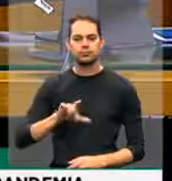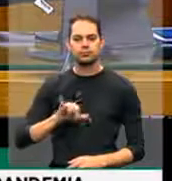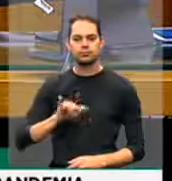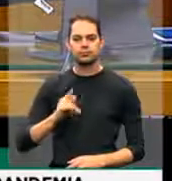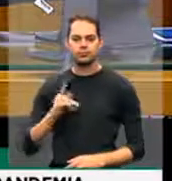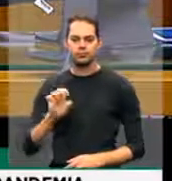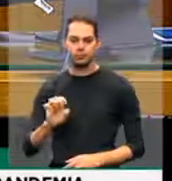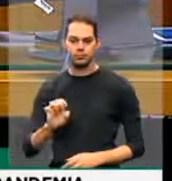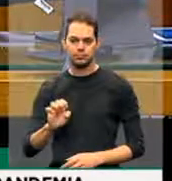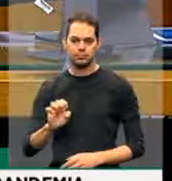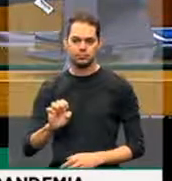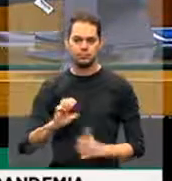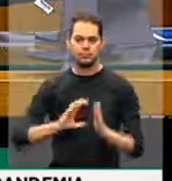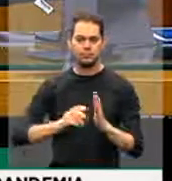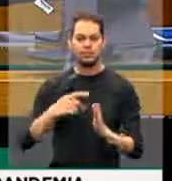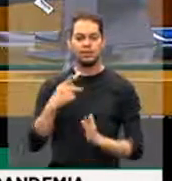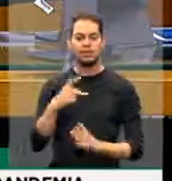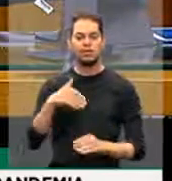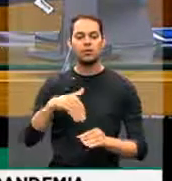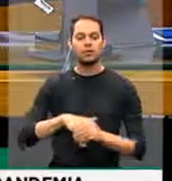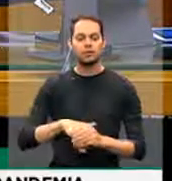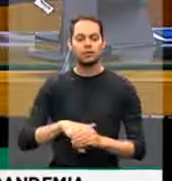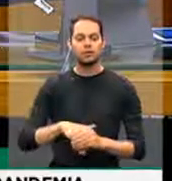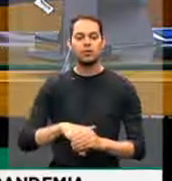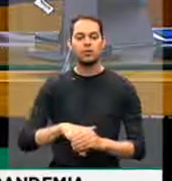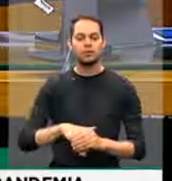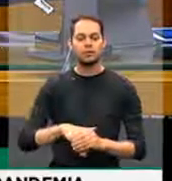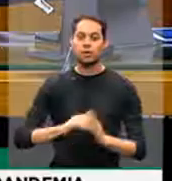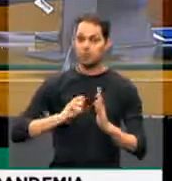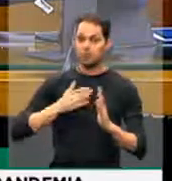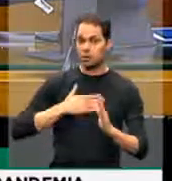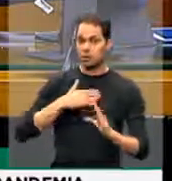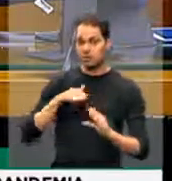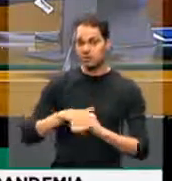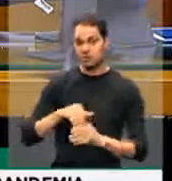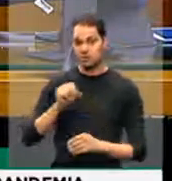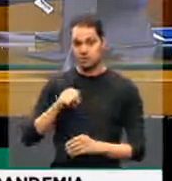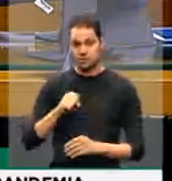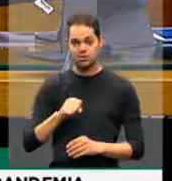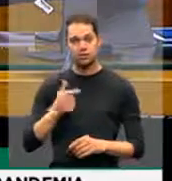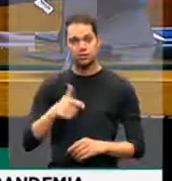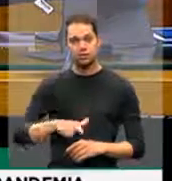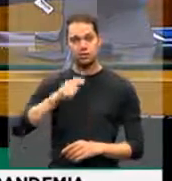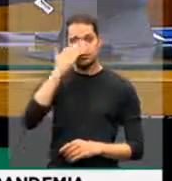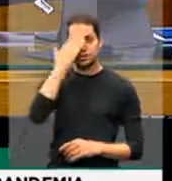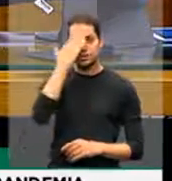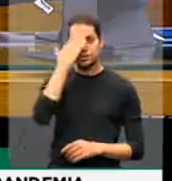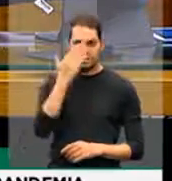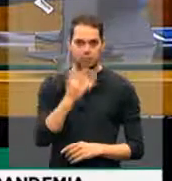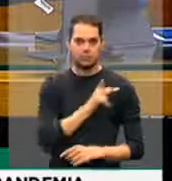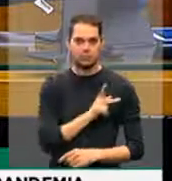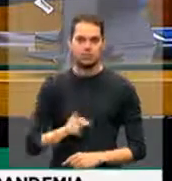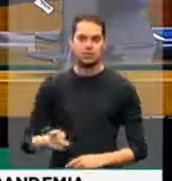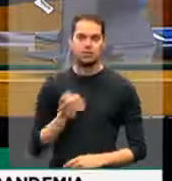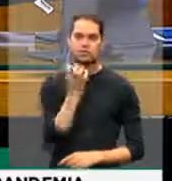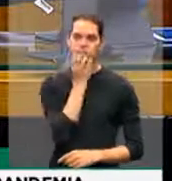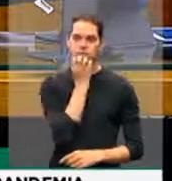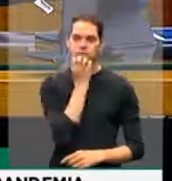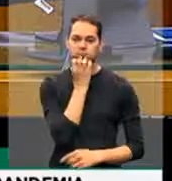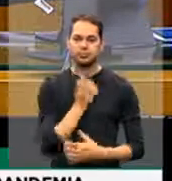O PSB vota sim, né, presidente? E eu quero agradecer mais uma vez ao presidente Rodrigo